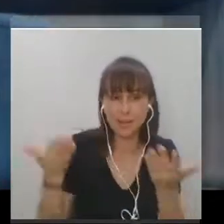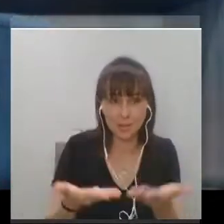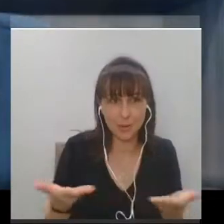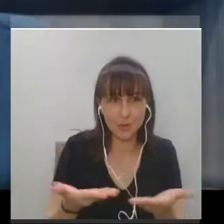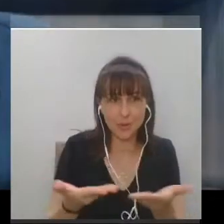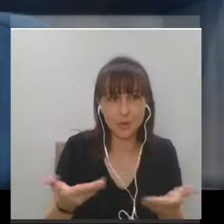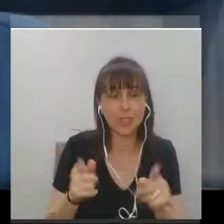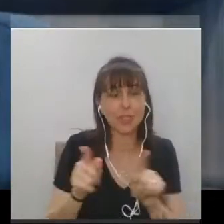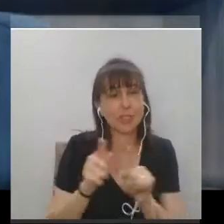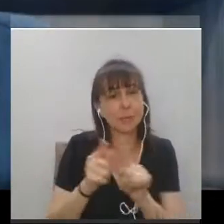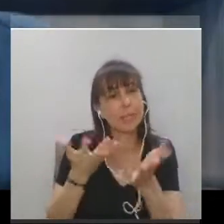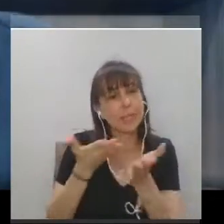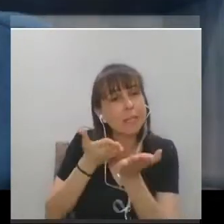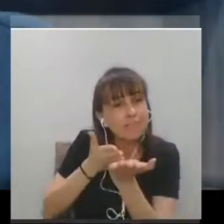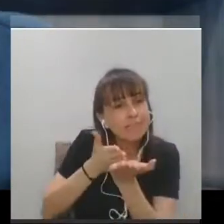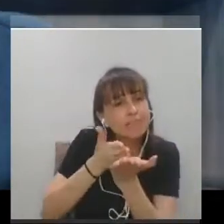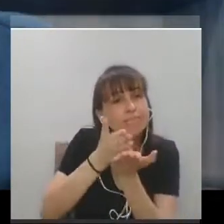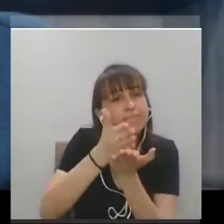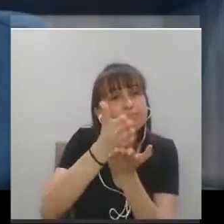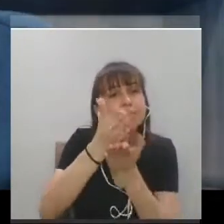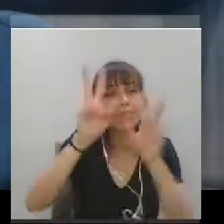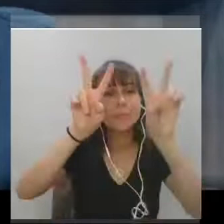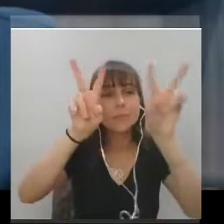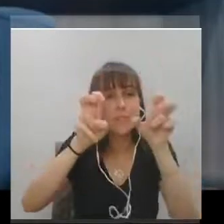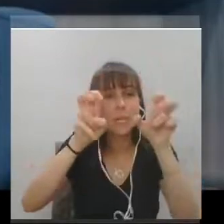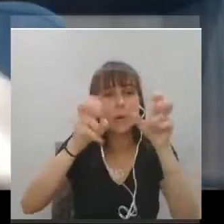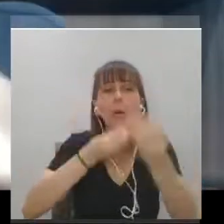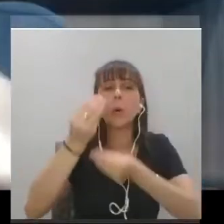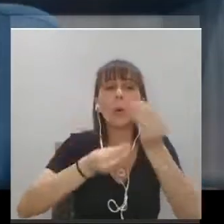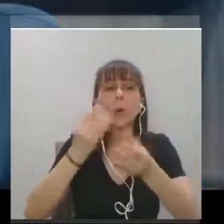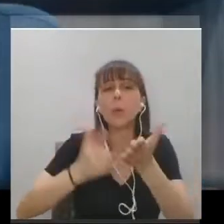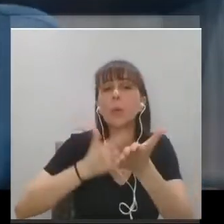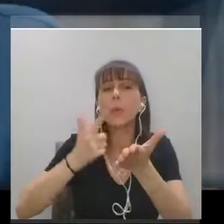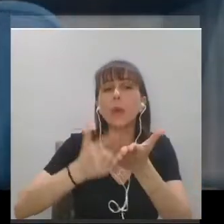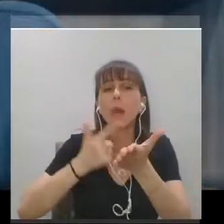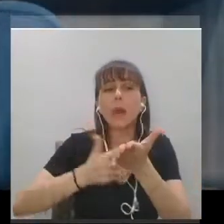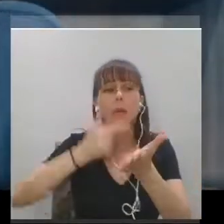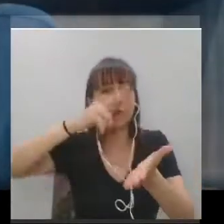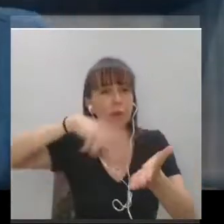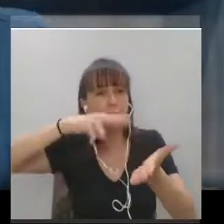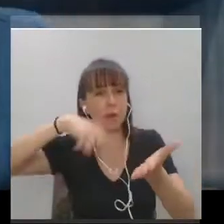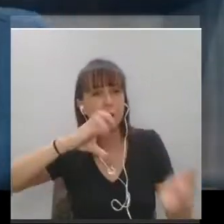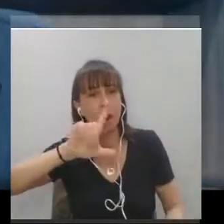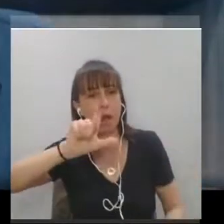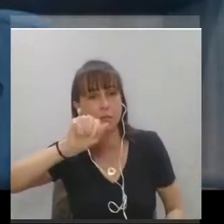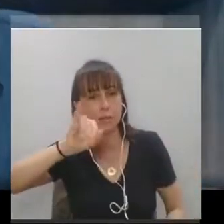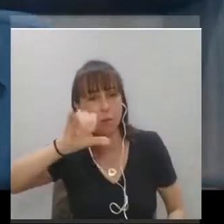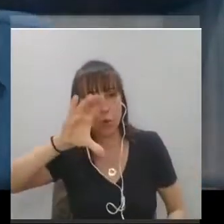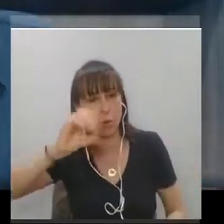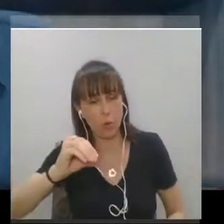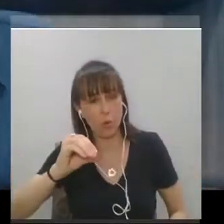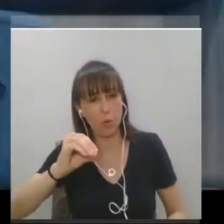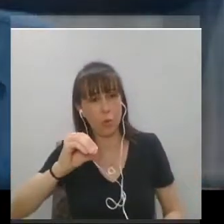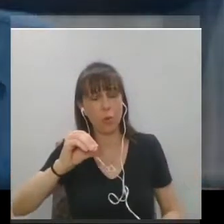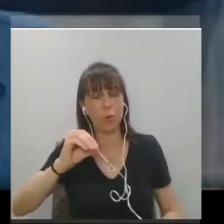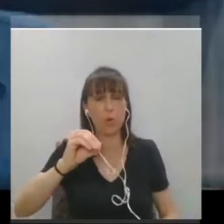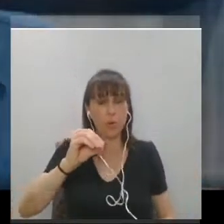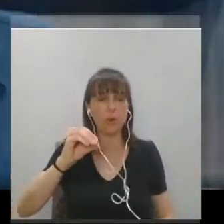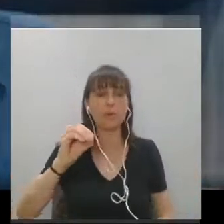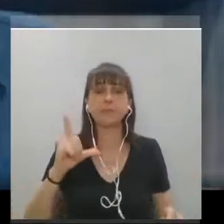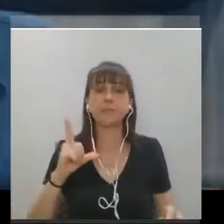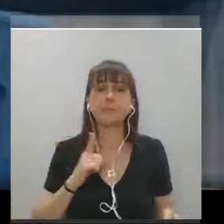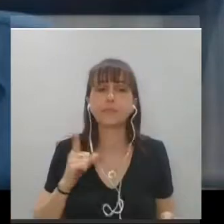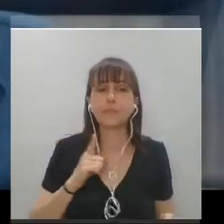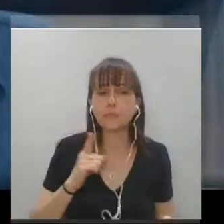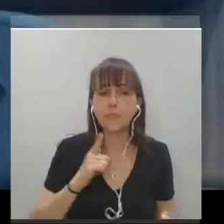sobre como ler os clássicos, né? A pergunta básica, como ler os clássicos, ela gira em torno de outra